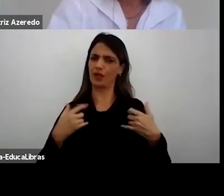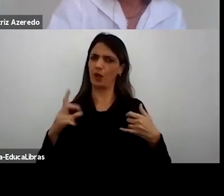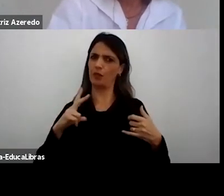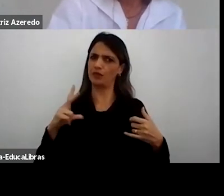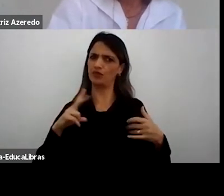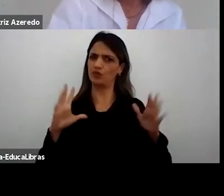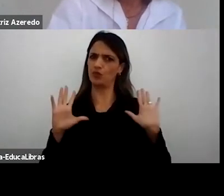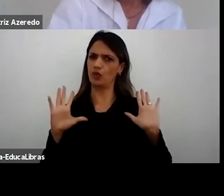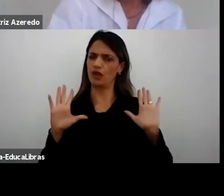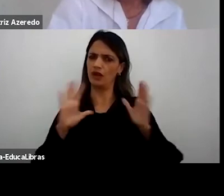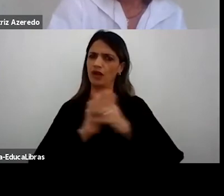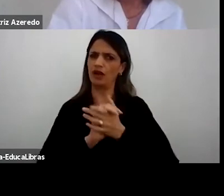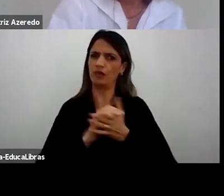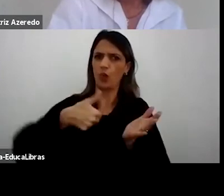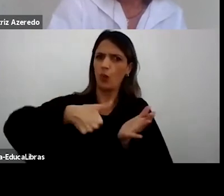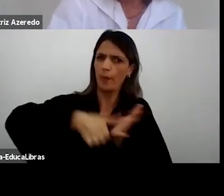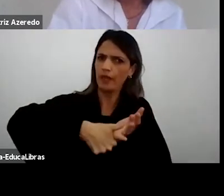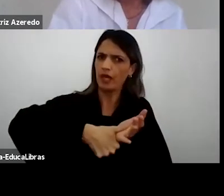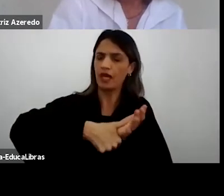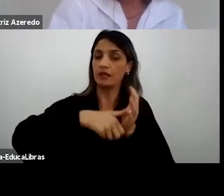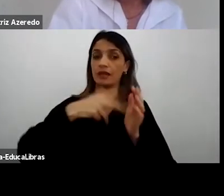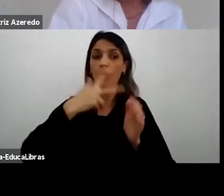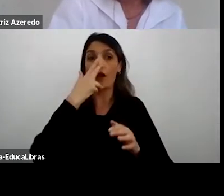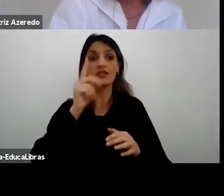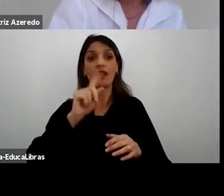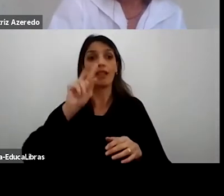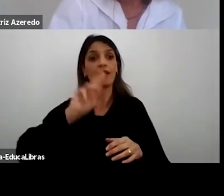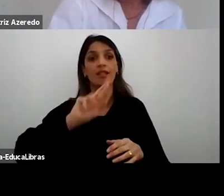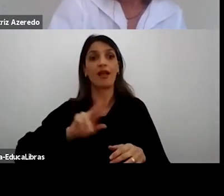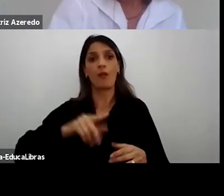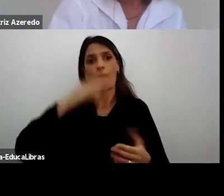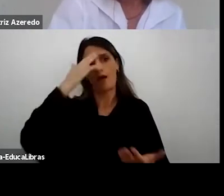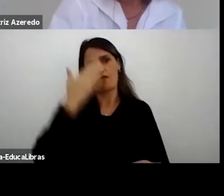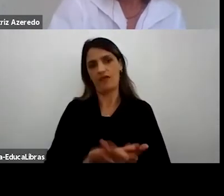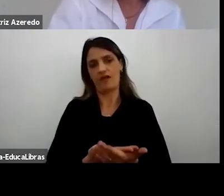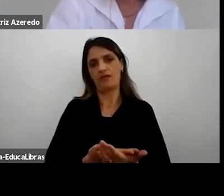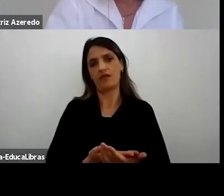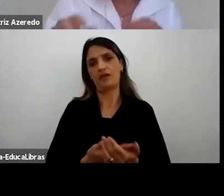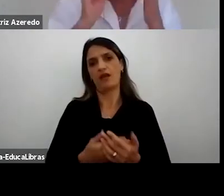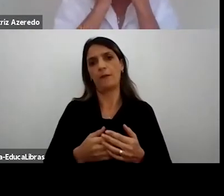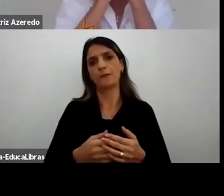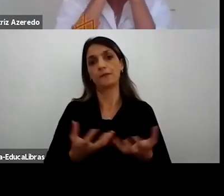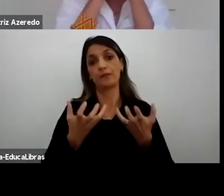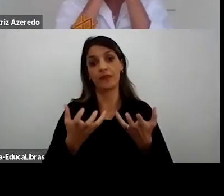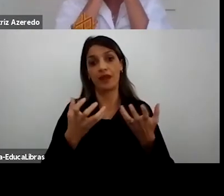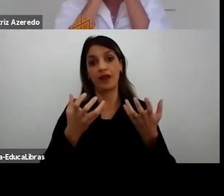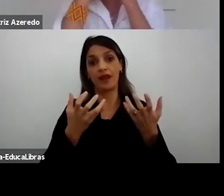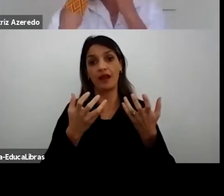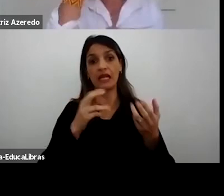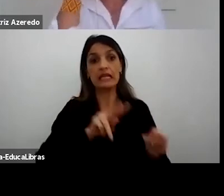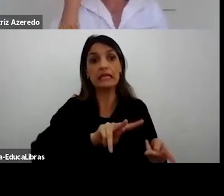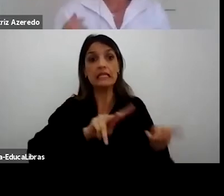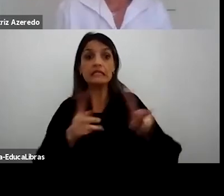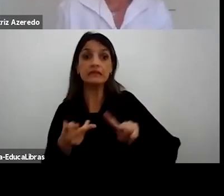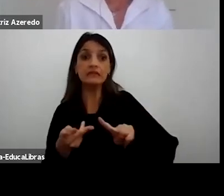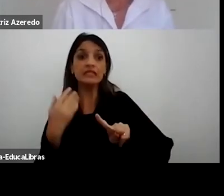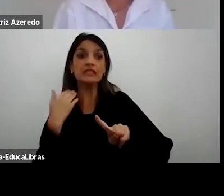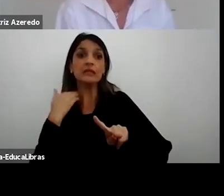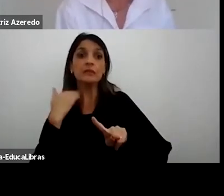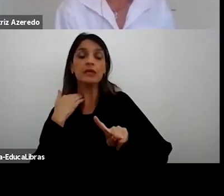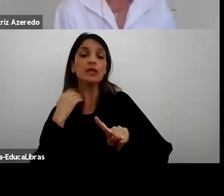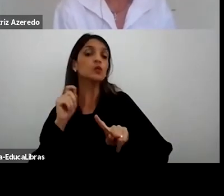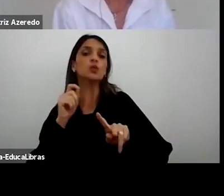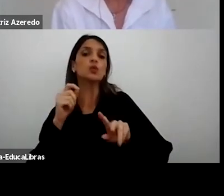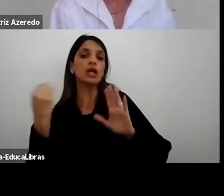tecnologia não acha que é uma coisa confiável, prefere doar fazendo uma transferência direta em vez de doar dentro de uma plataforma.